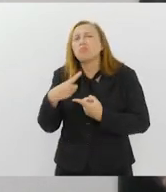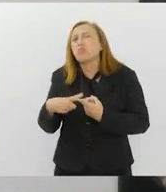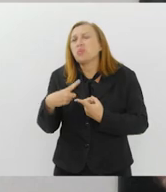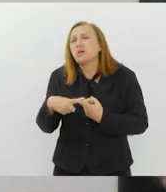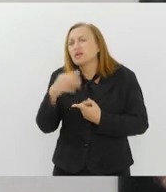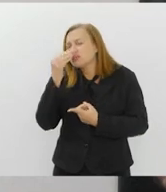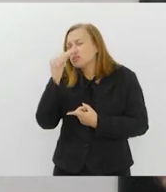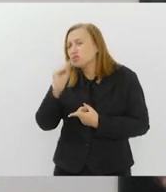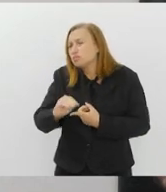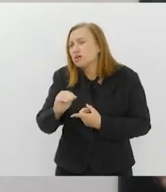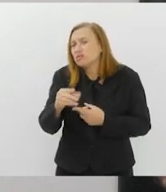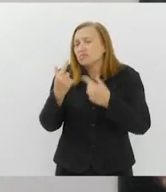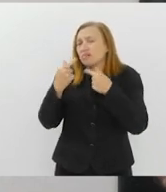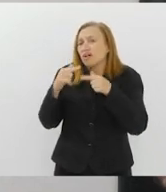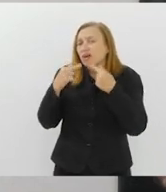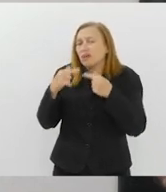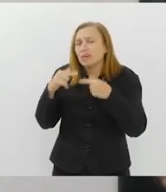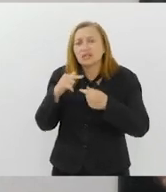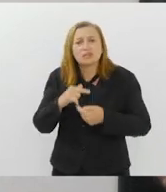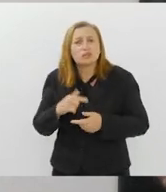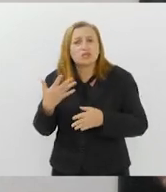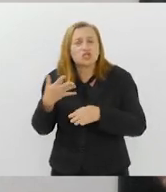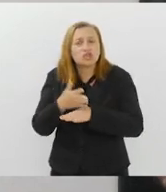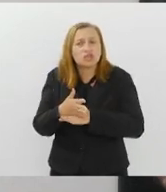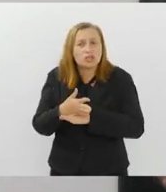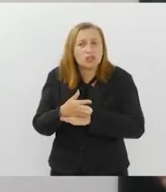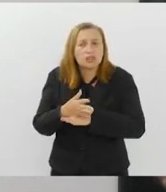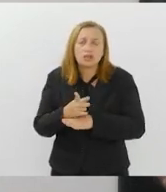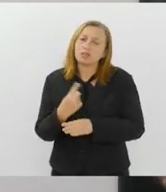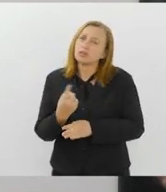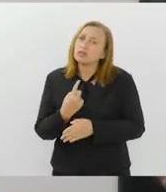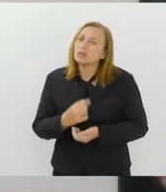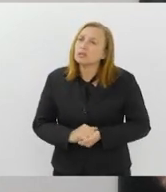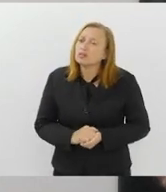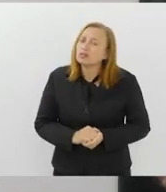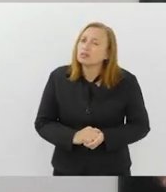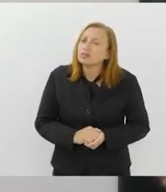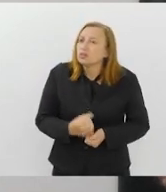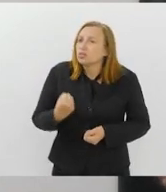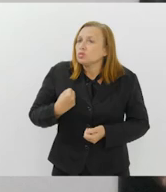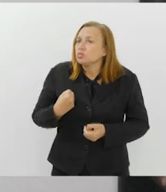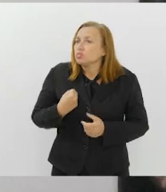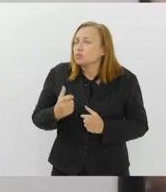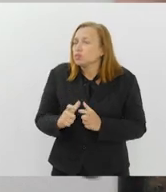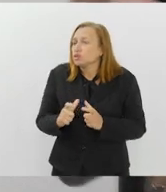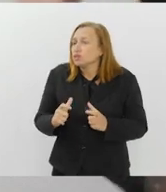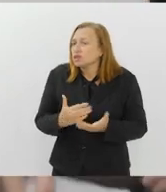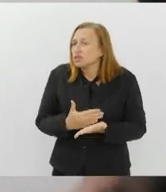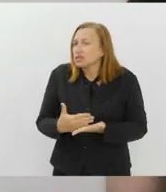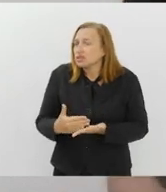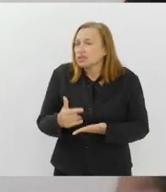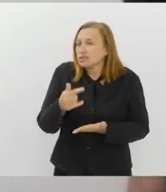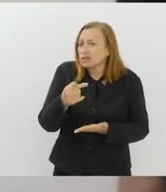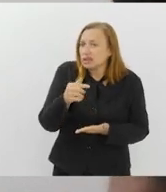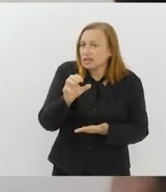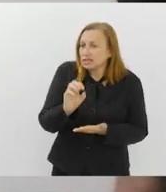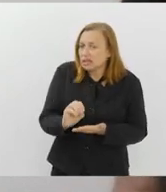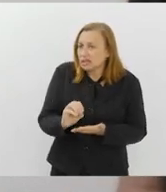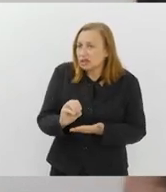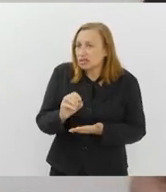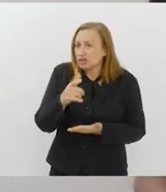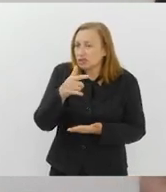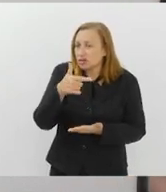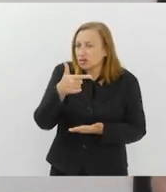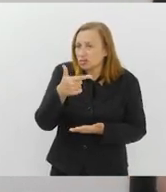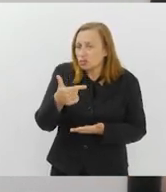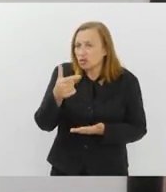em relação às reclamações que chegam a nós? O número começa aqui com 70 em 2023, no